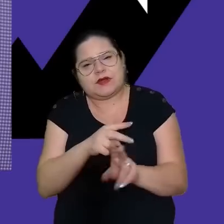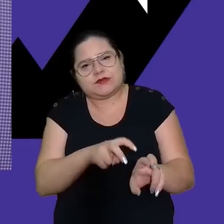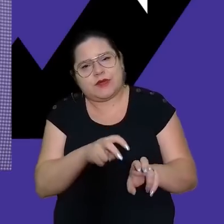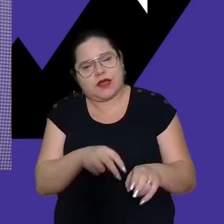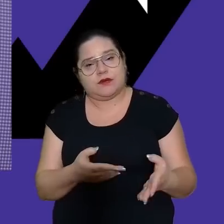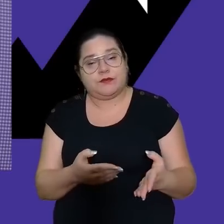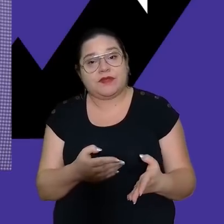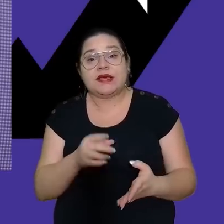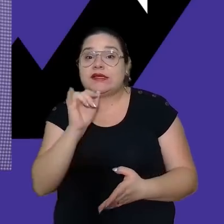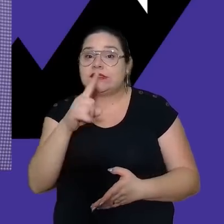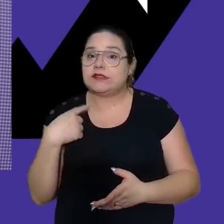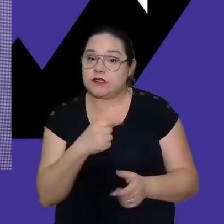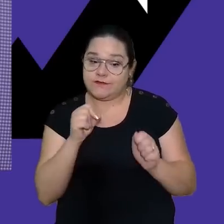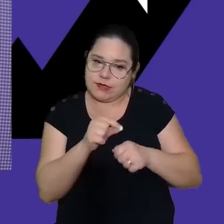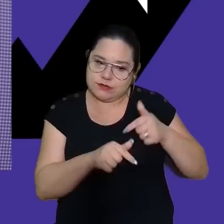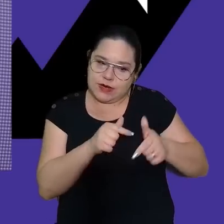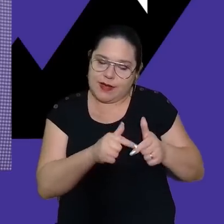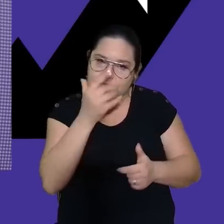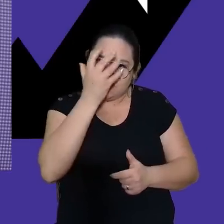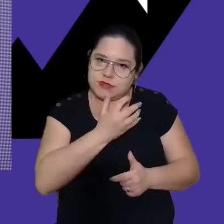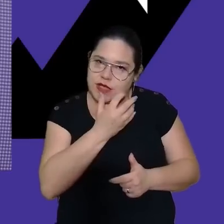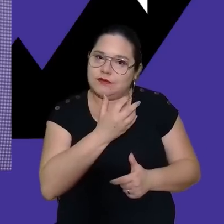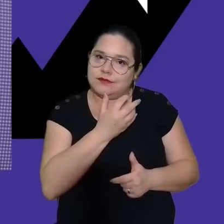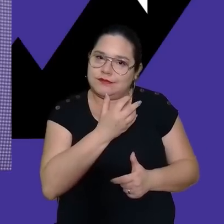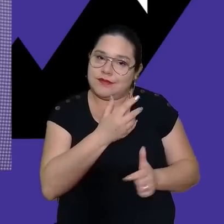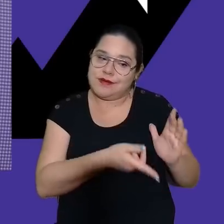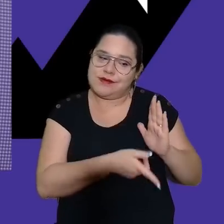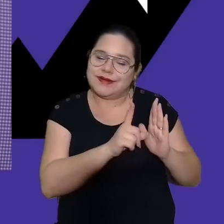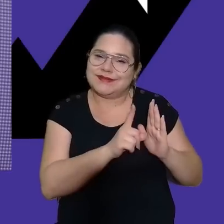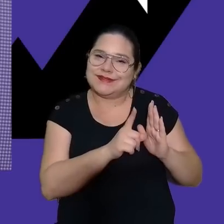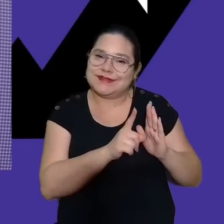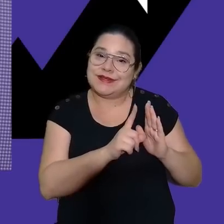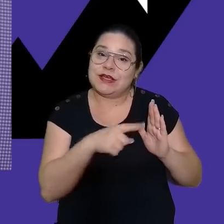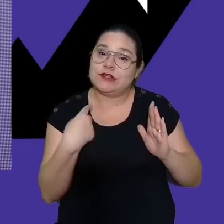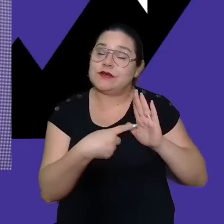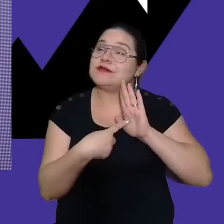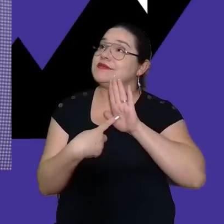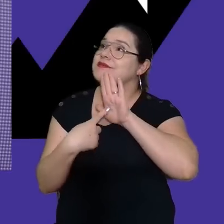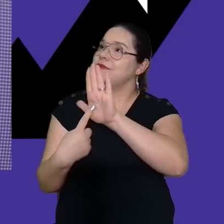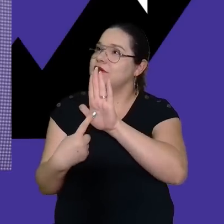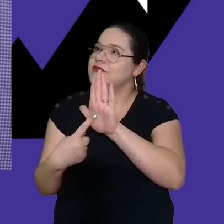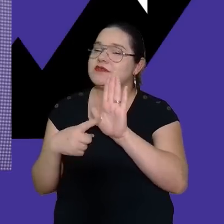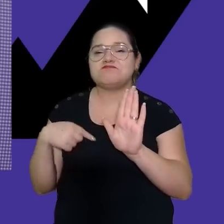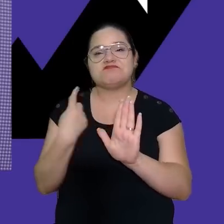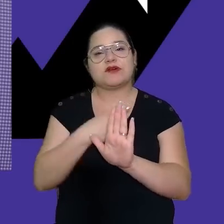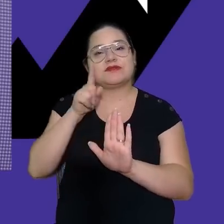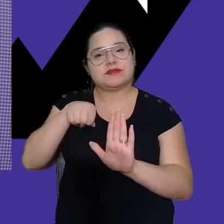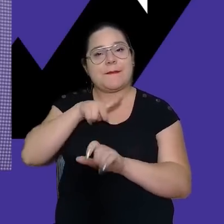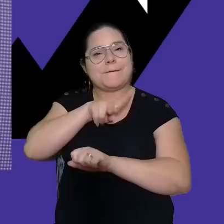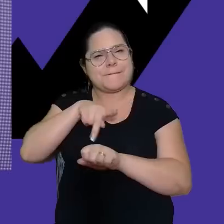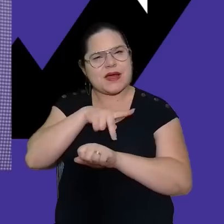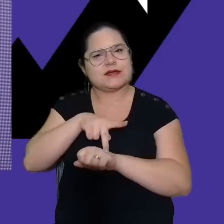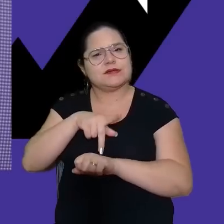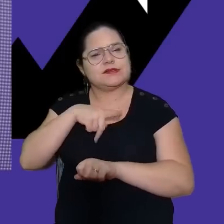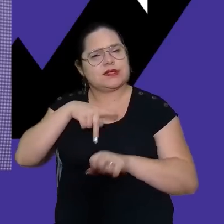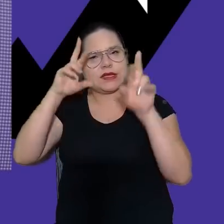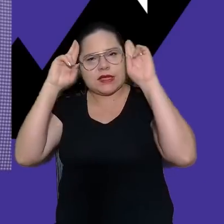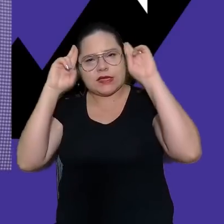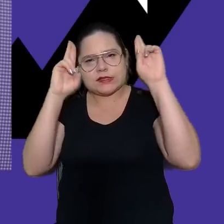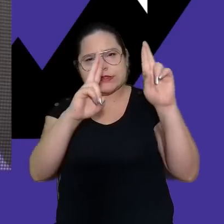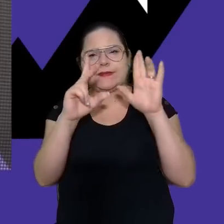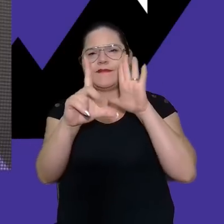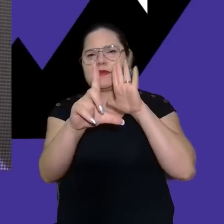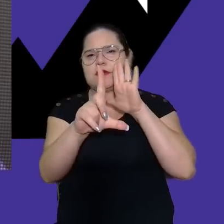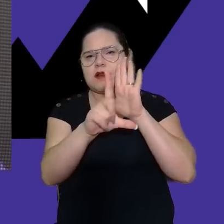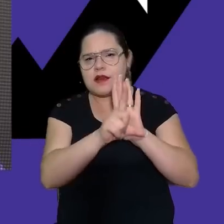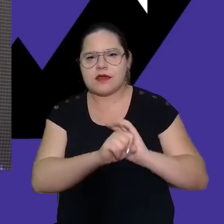casa, né? Desde que a gente se mostre como um país, sabe, que está respeitando a lei, né? Que